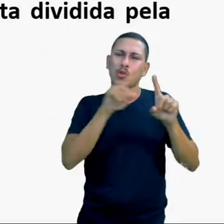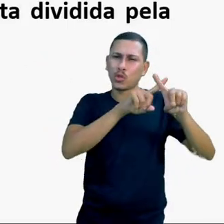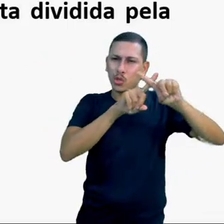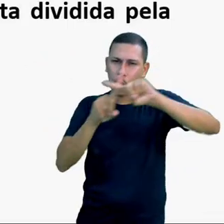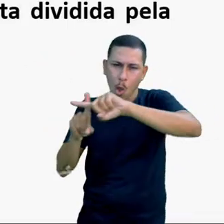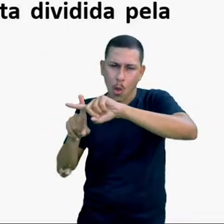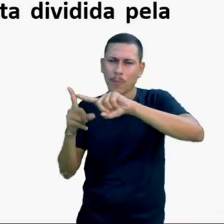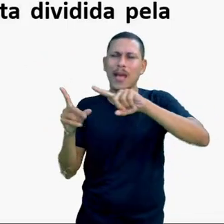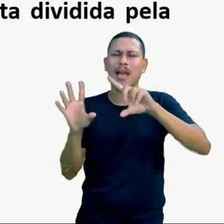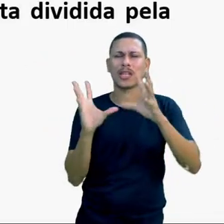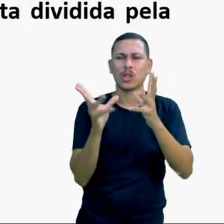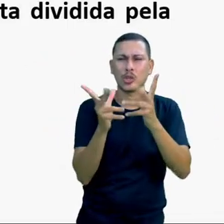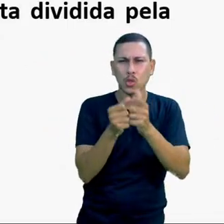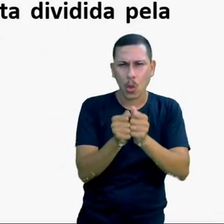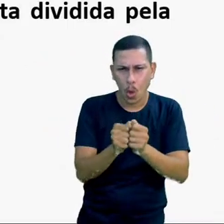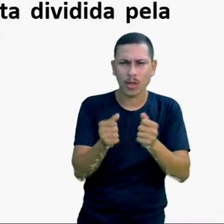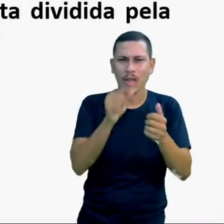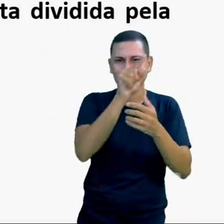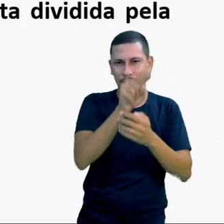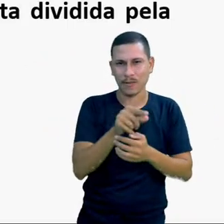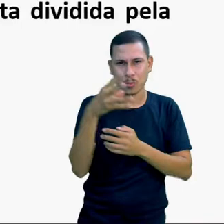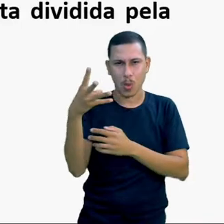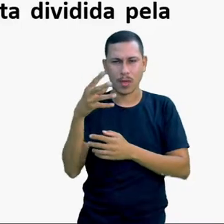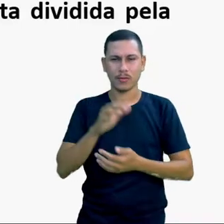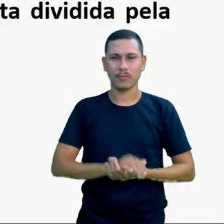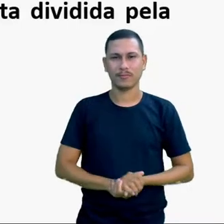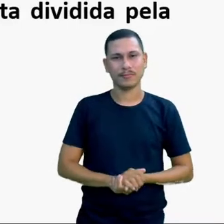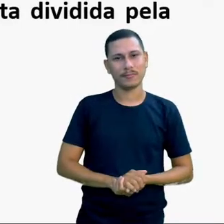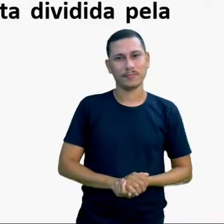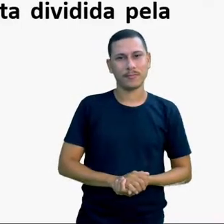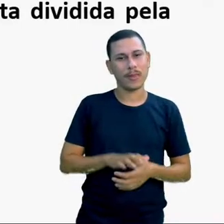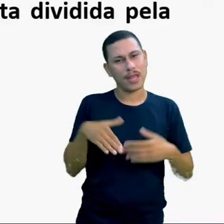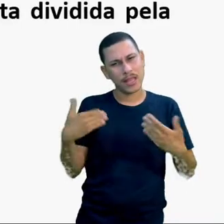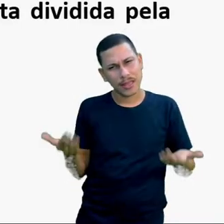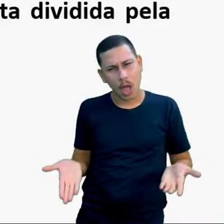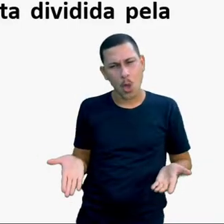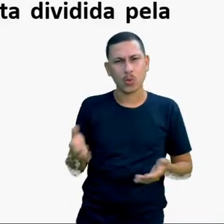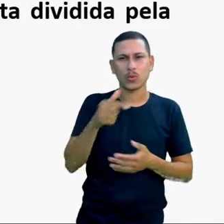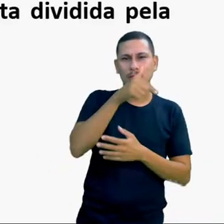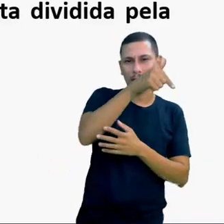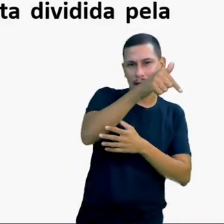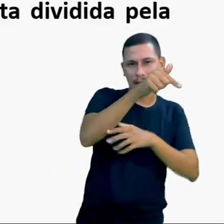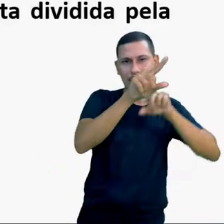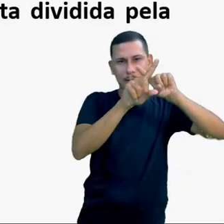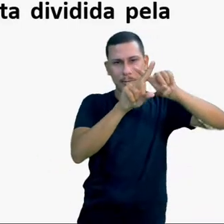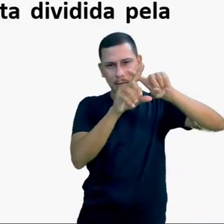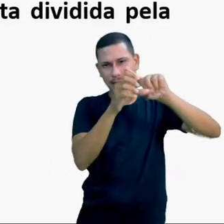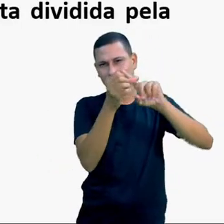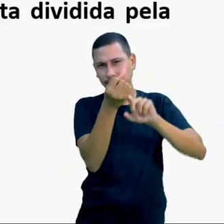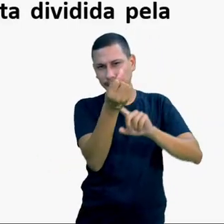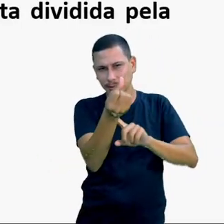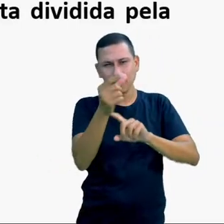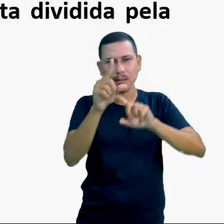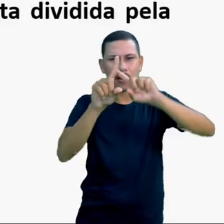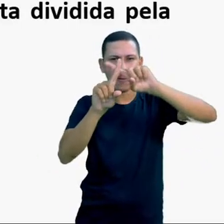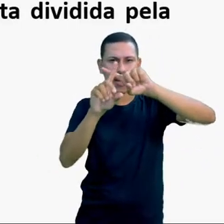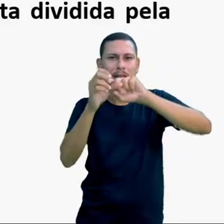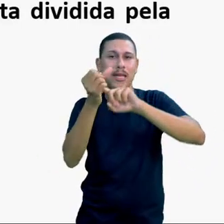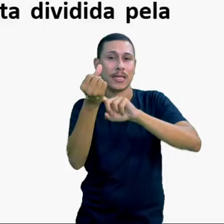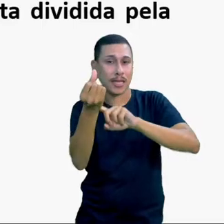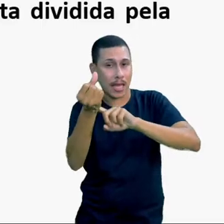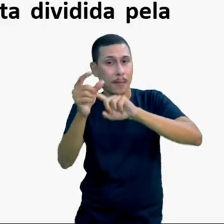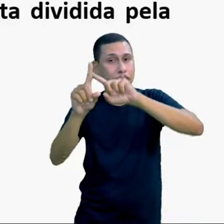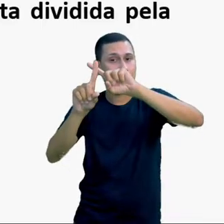dividir por 4. Vamos lá? Então, a média é 7 mais 6 mais